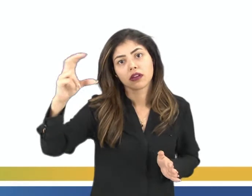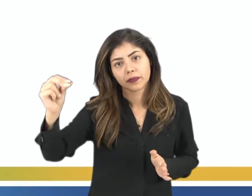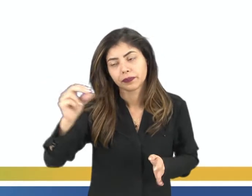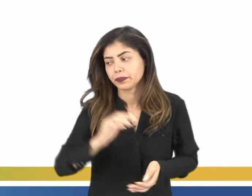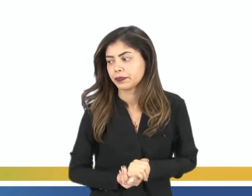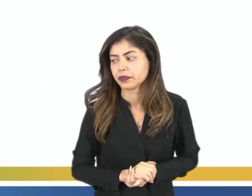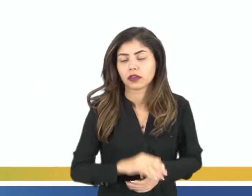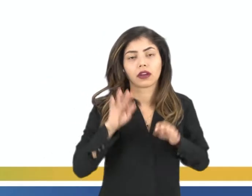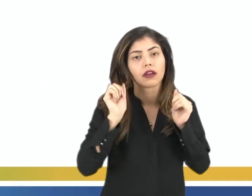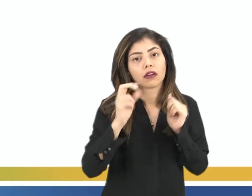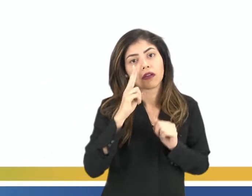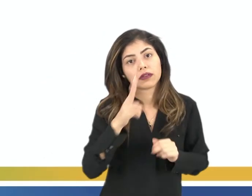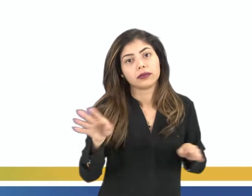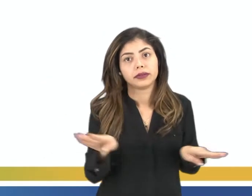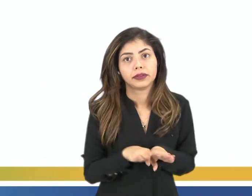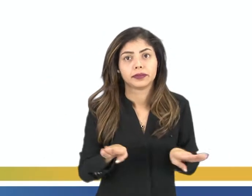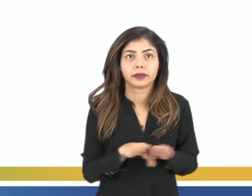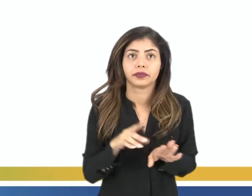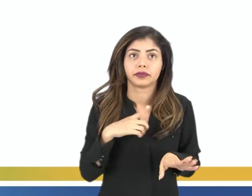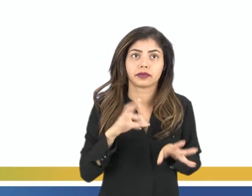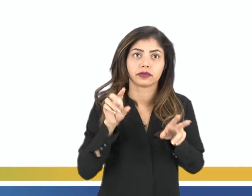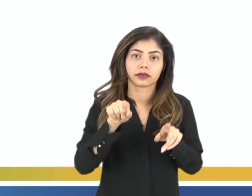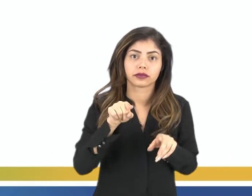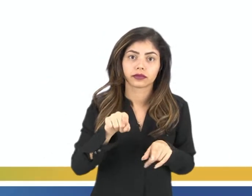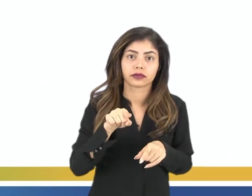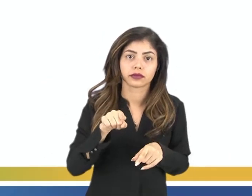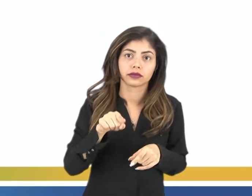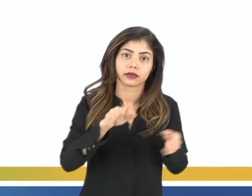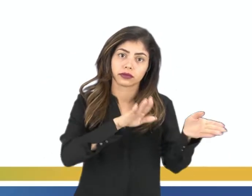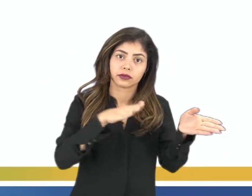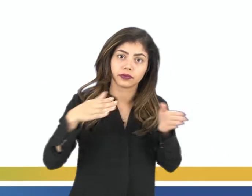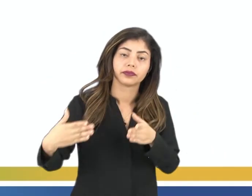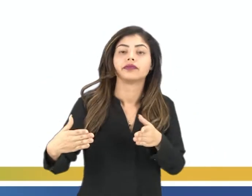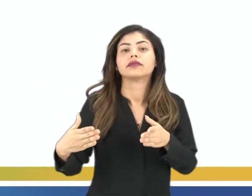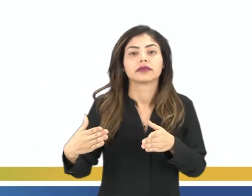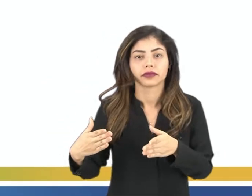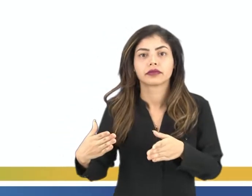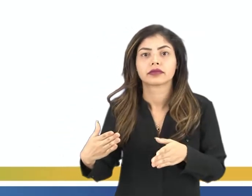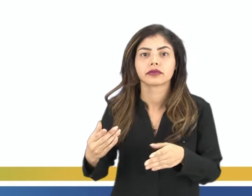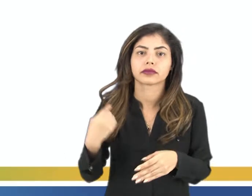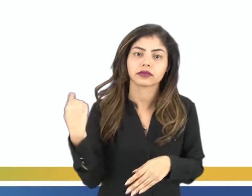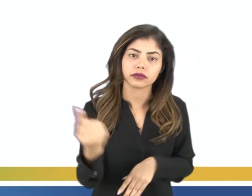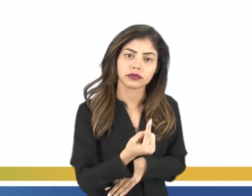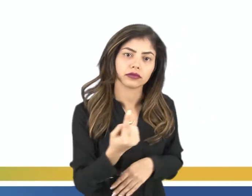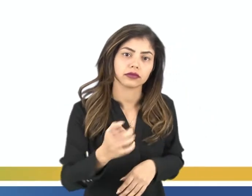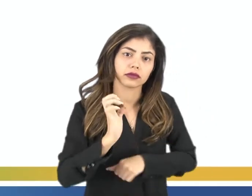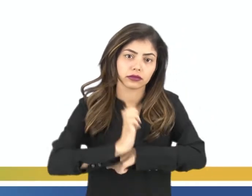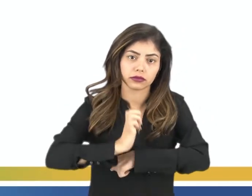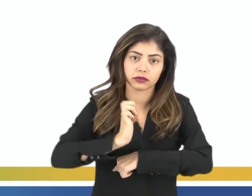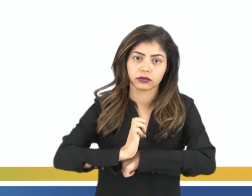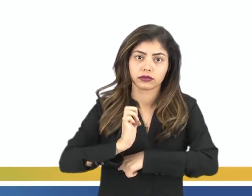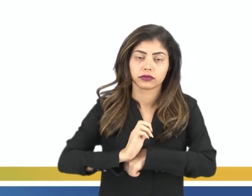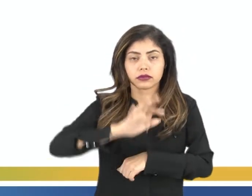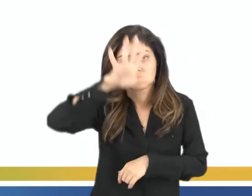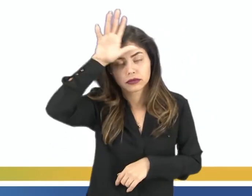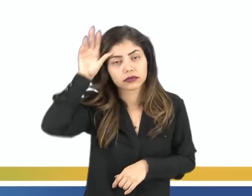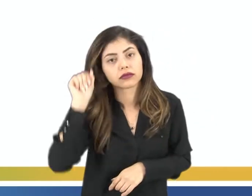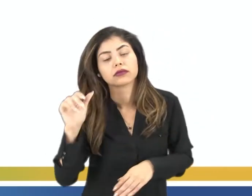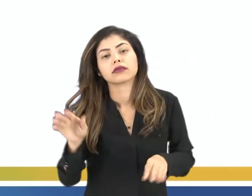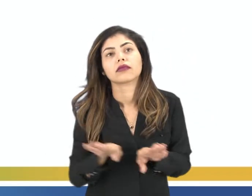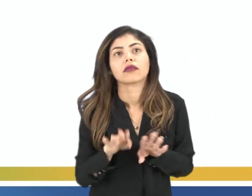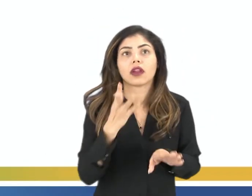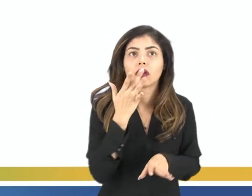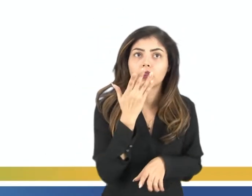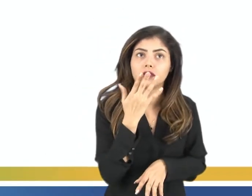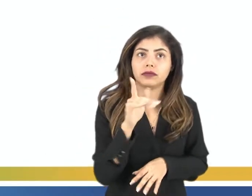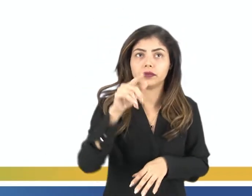vemos aí e podemos perceber, né, que aí na parte do nosso estado do Acre, né, com essa cor